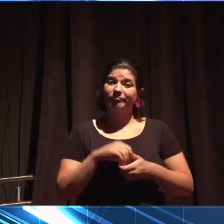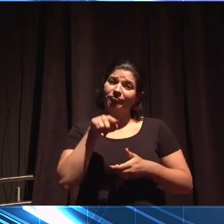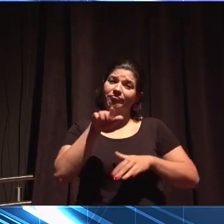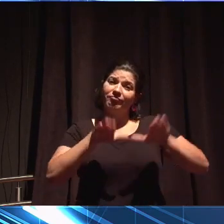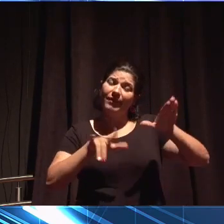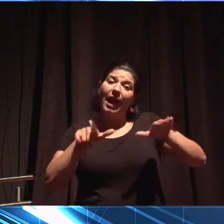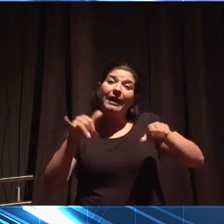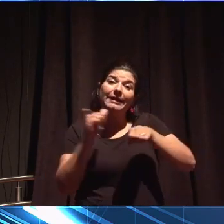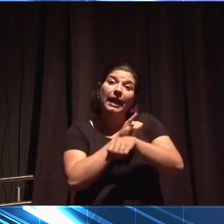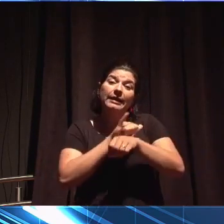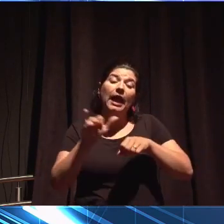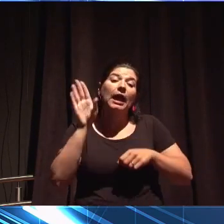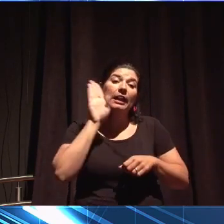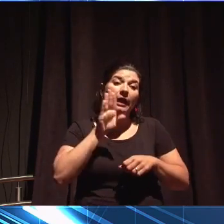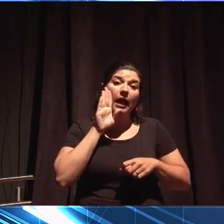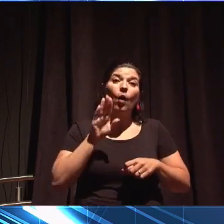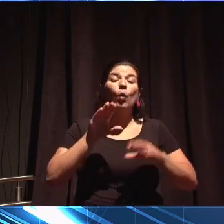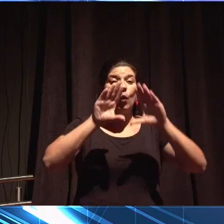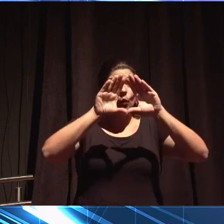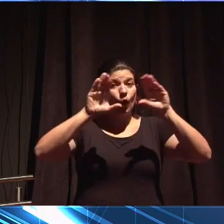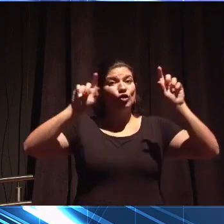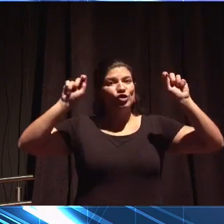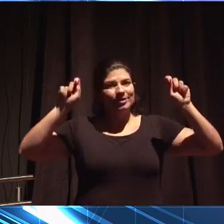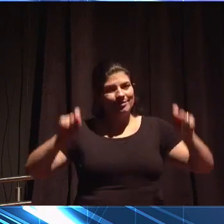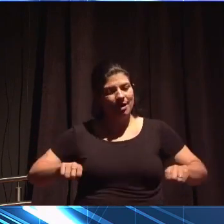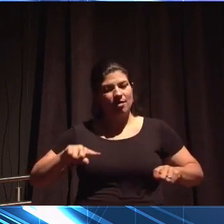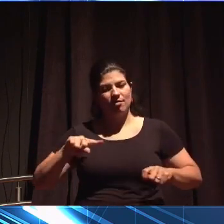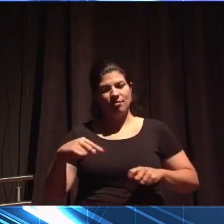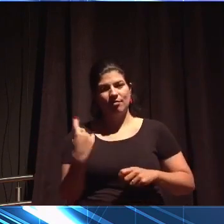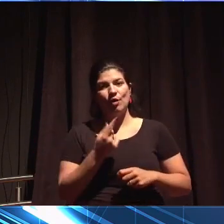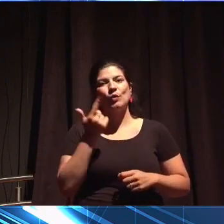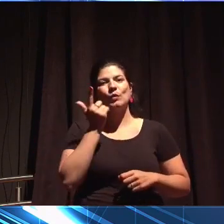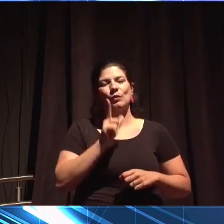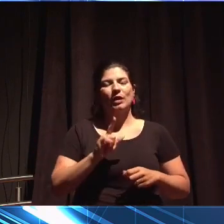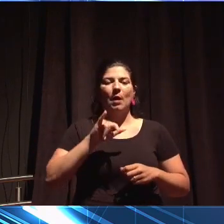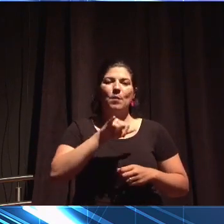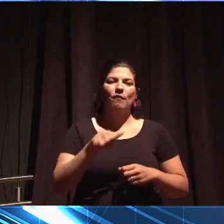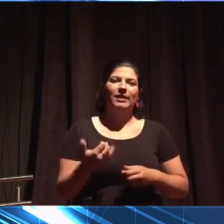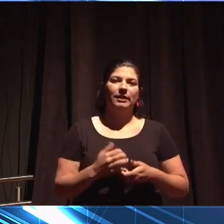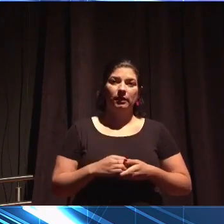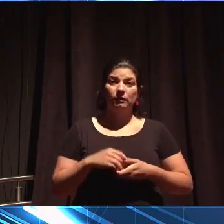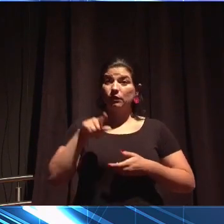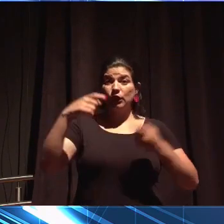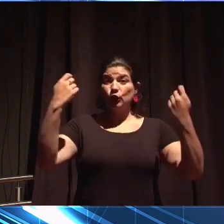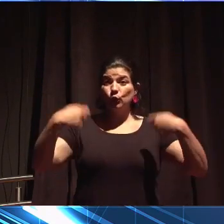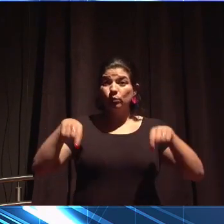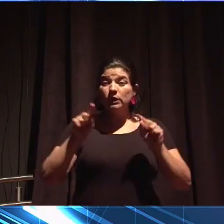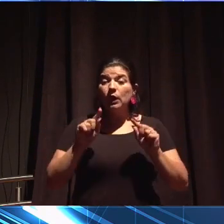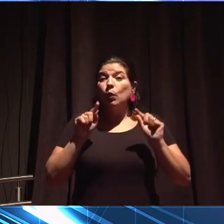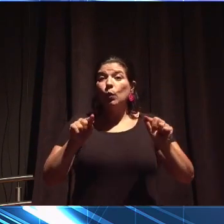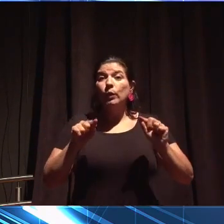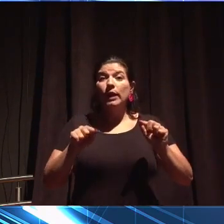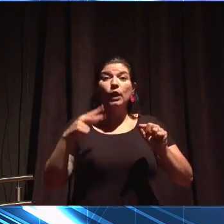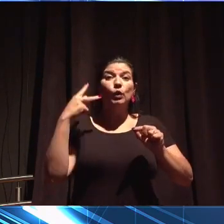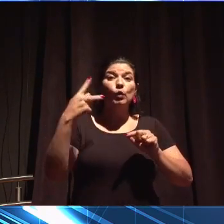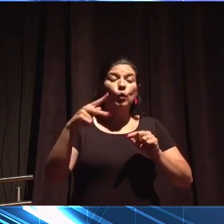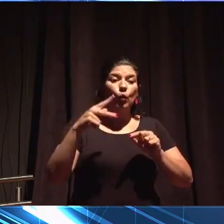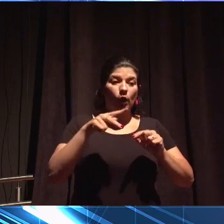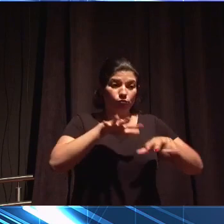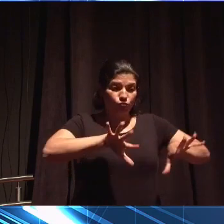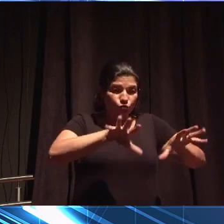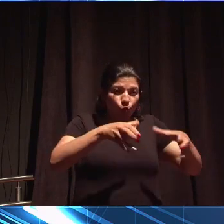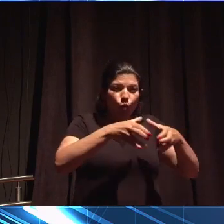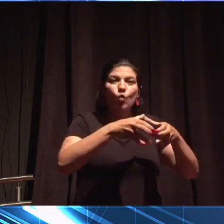isso é uma estratégia muito legal que Cloud dá para a gente, né? Que você não necessariamente precisa manter a sua infra